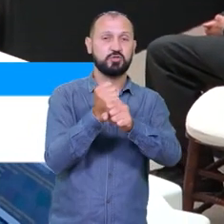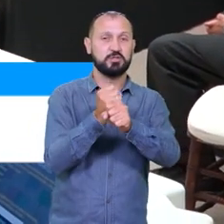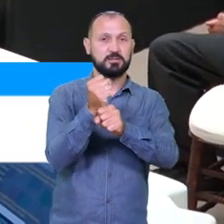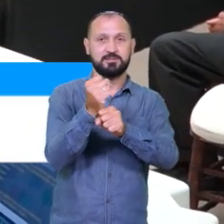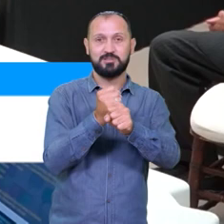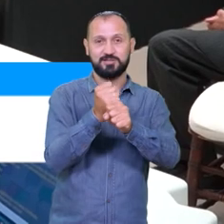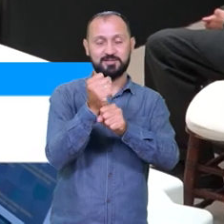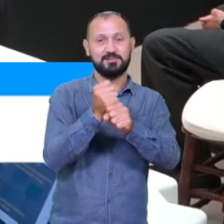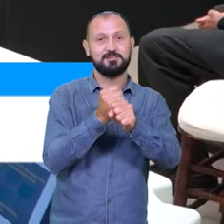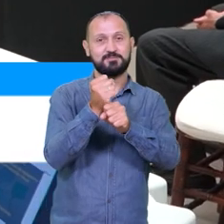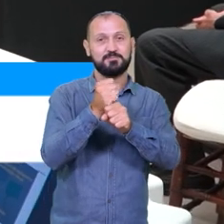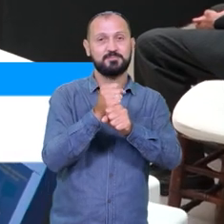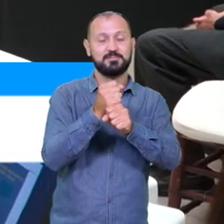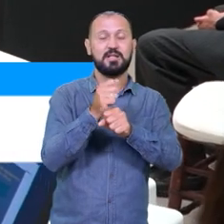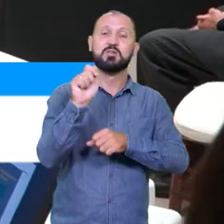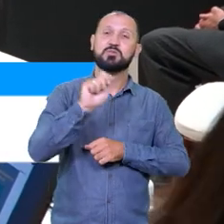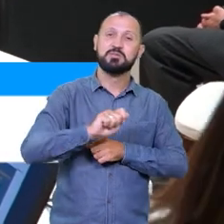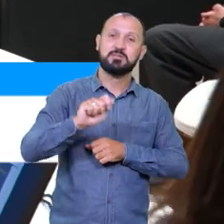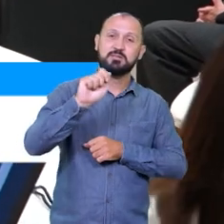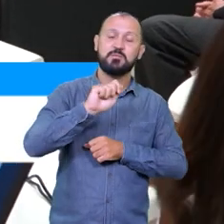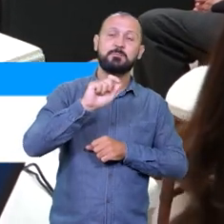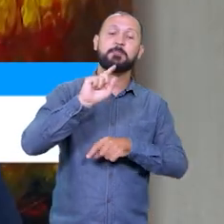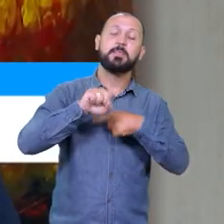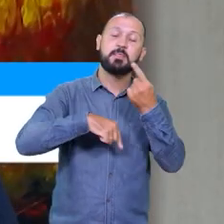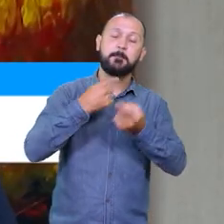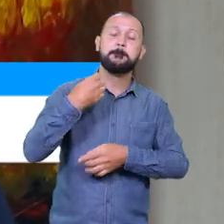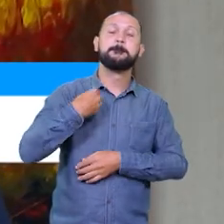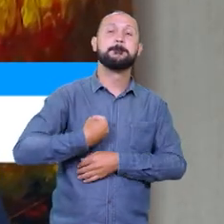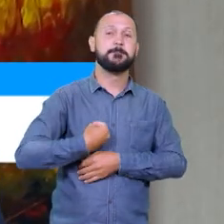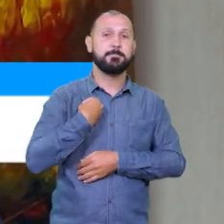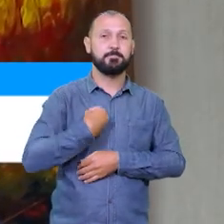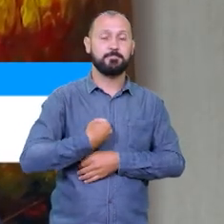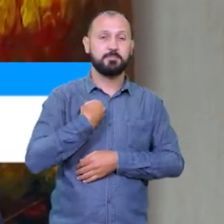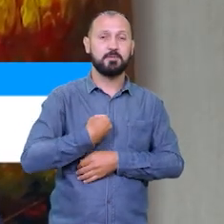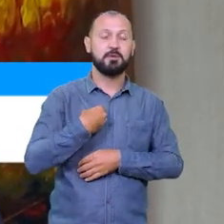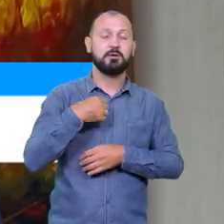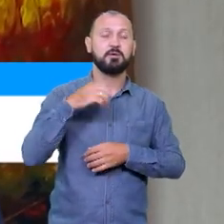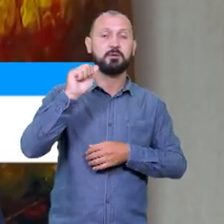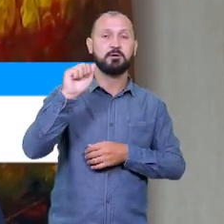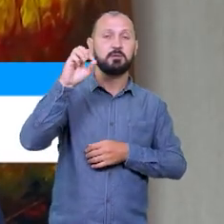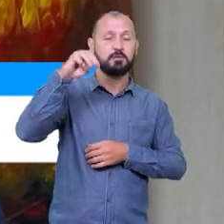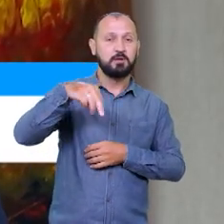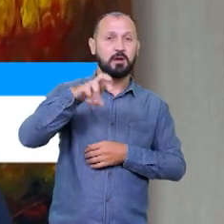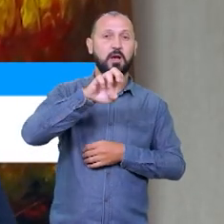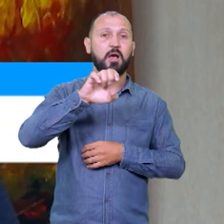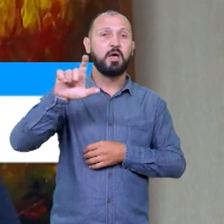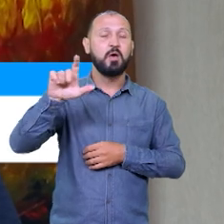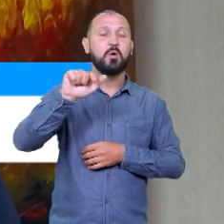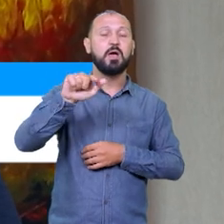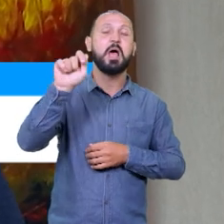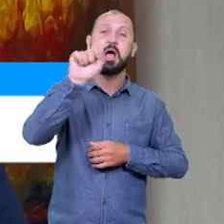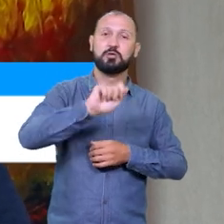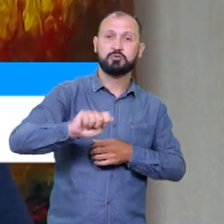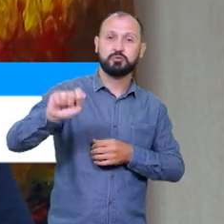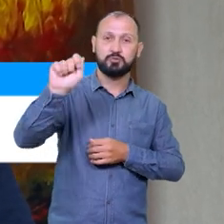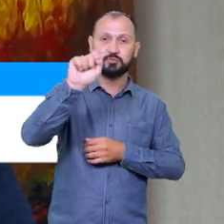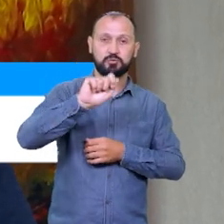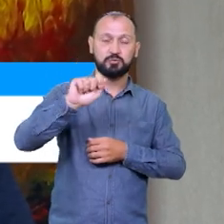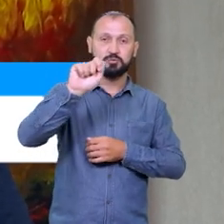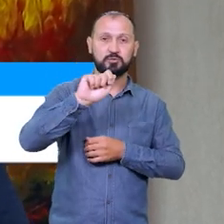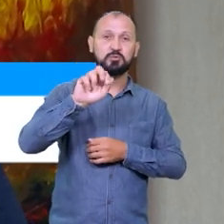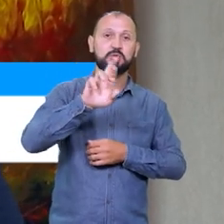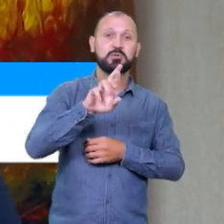Grande os 20 anos da Bel e depois nós participamos da Angel an réu é